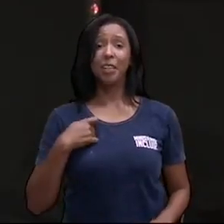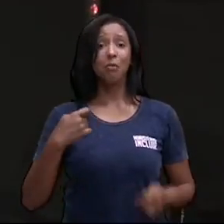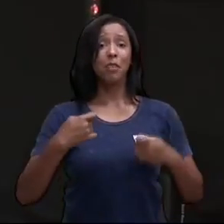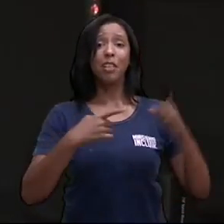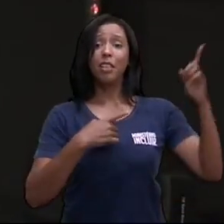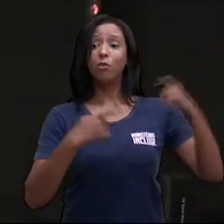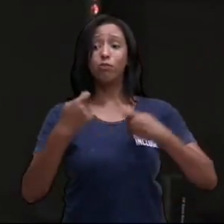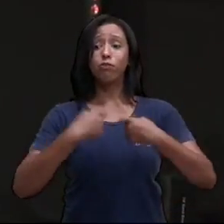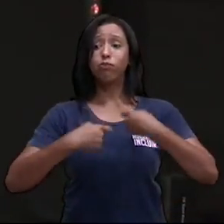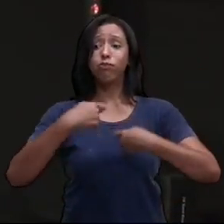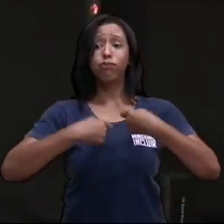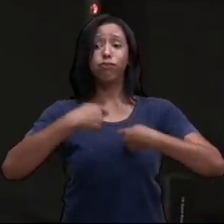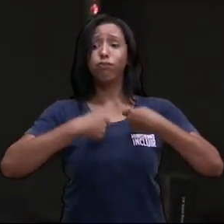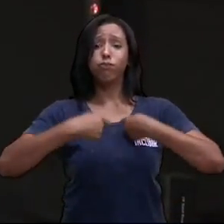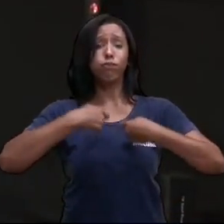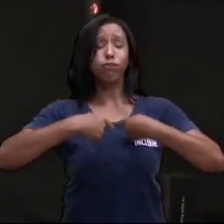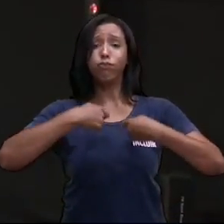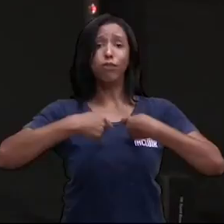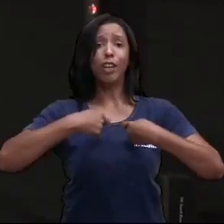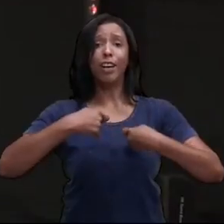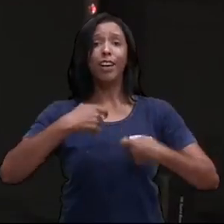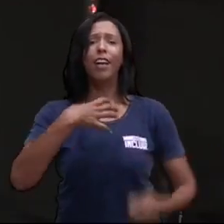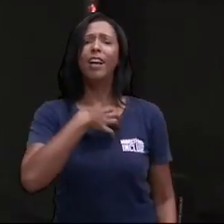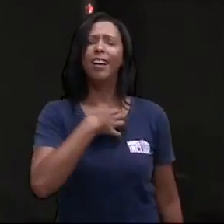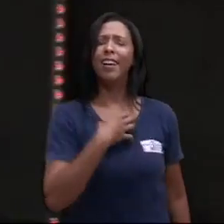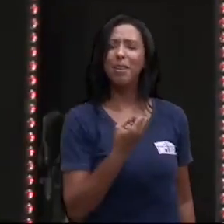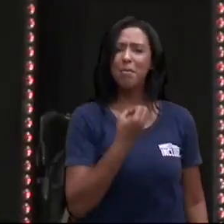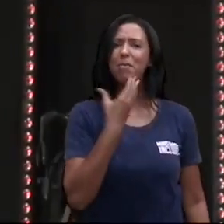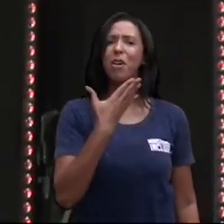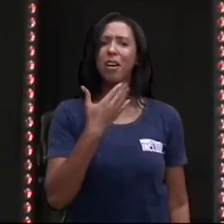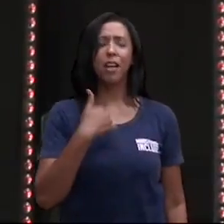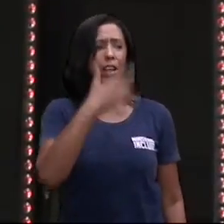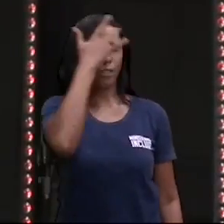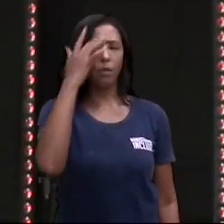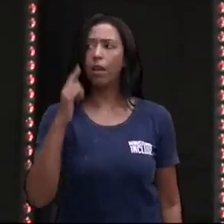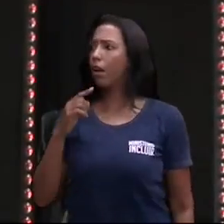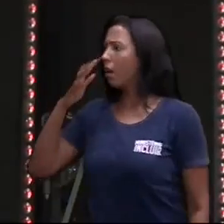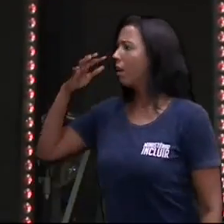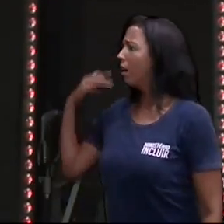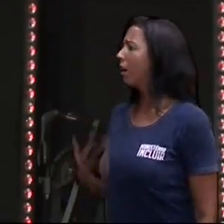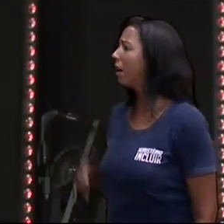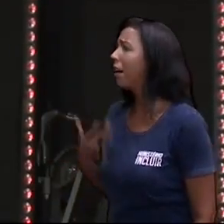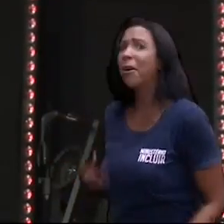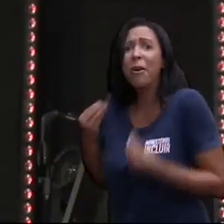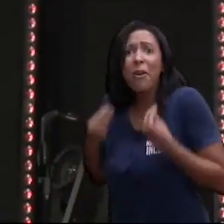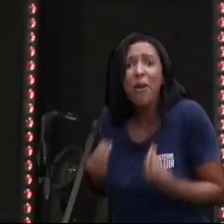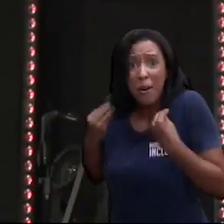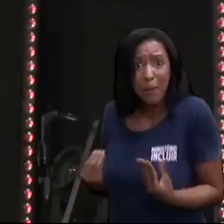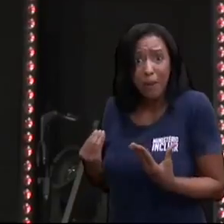inigualável más você tem uma bondade que assusta uma benignidade que impressiona